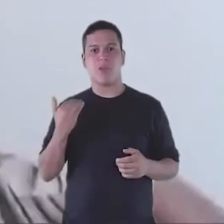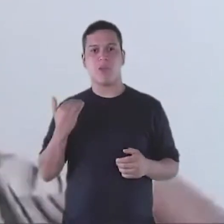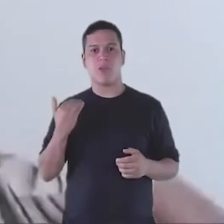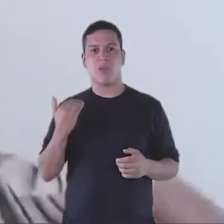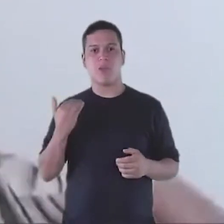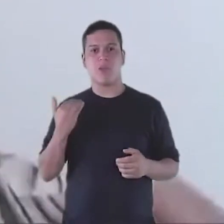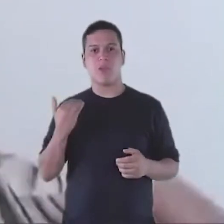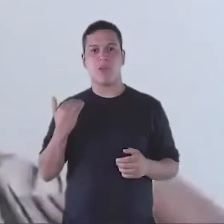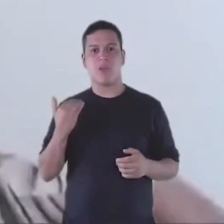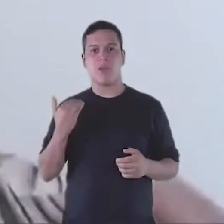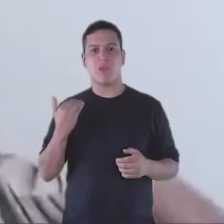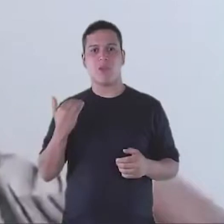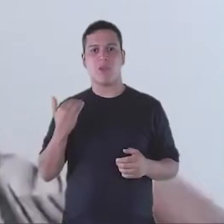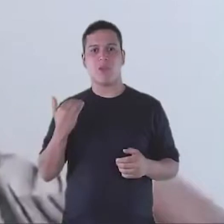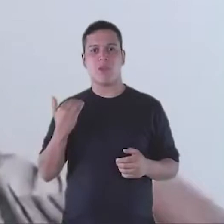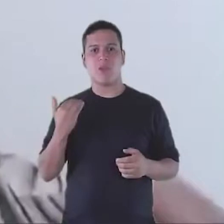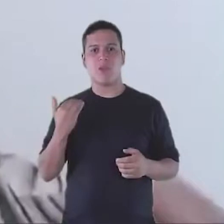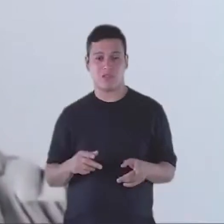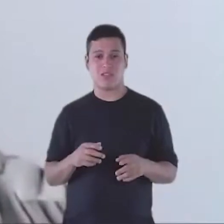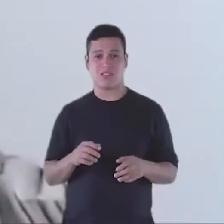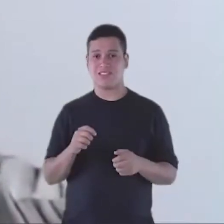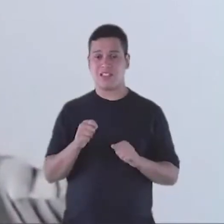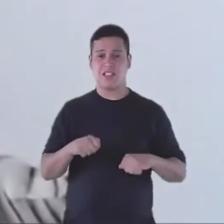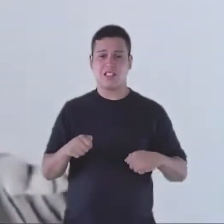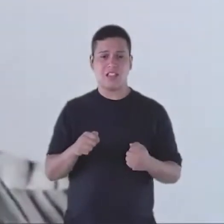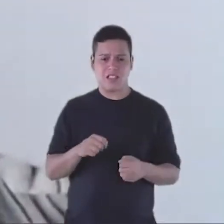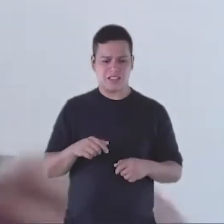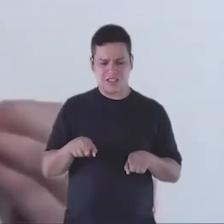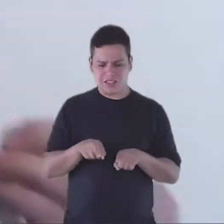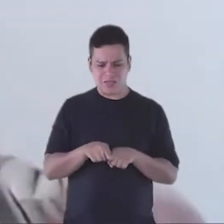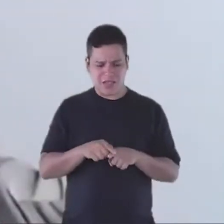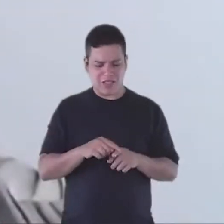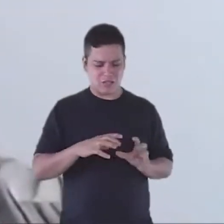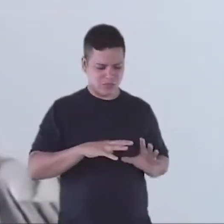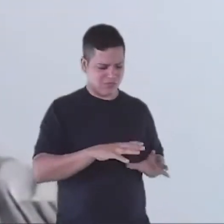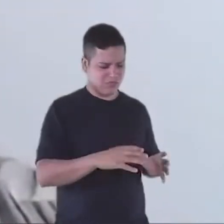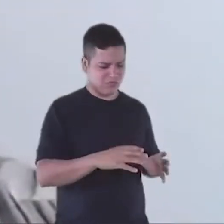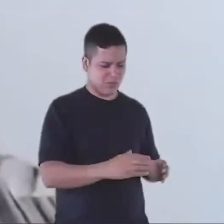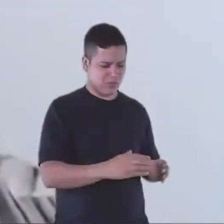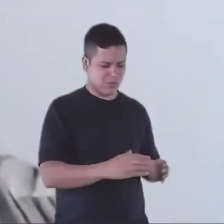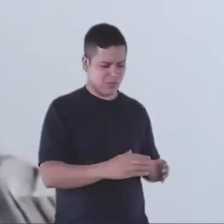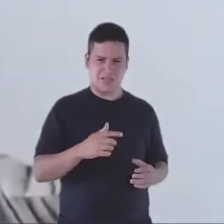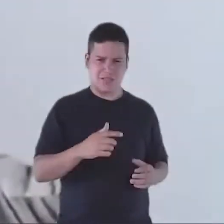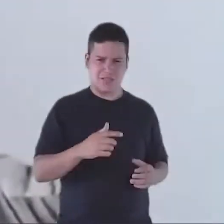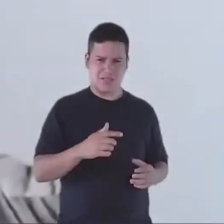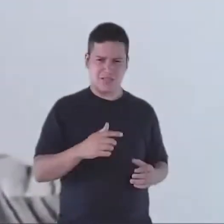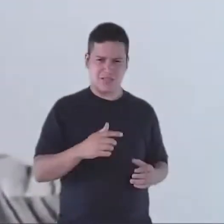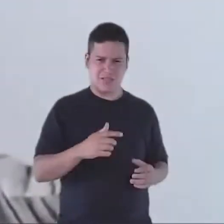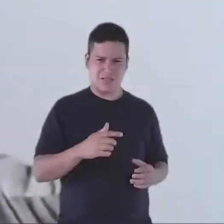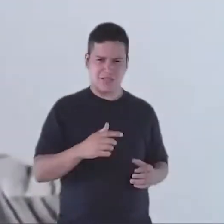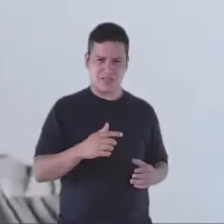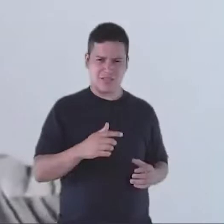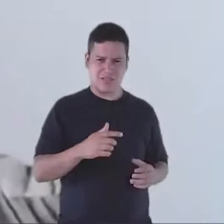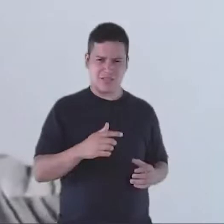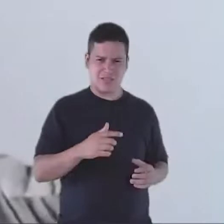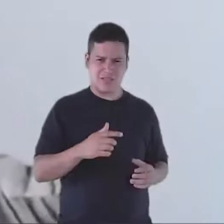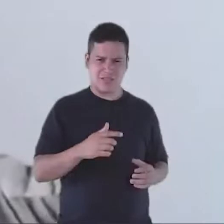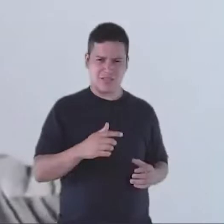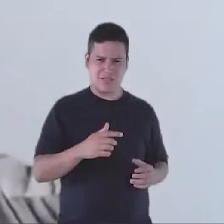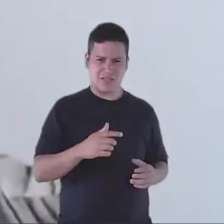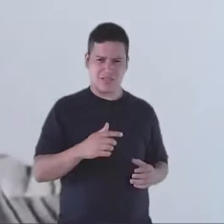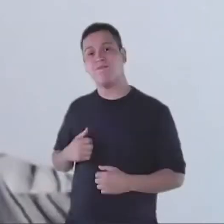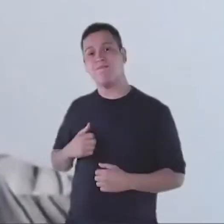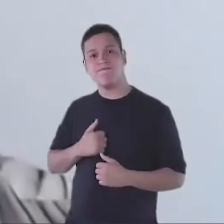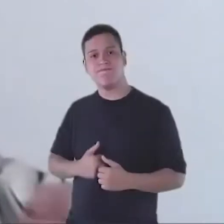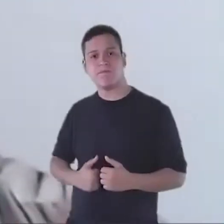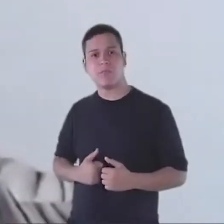de lugar, nem lixo de lugar. Excremento de lugar, vômito de